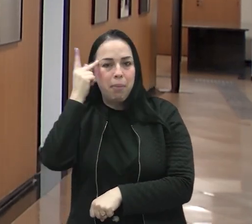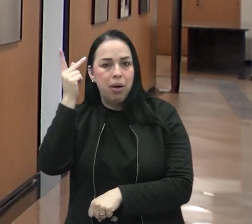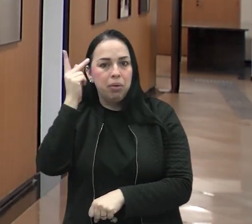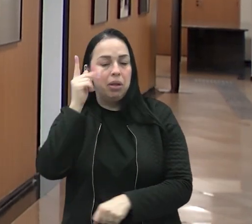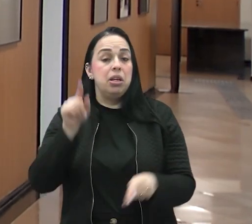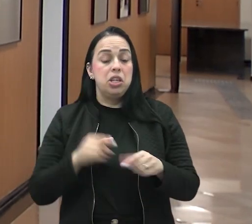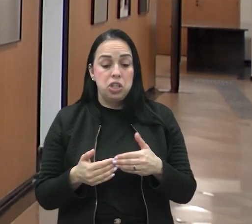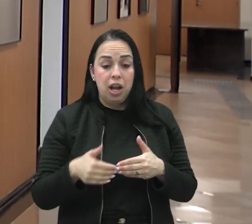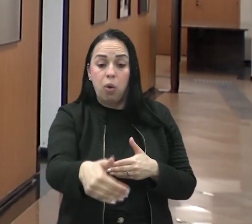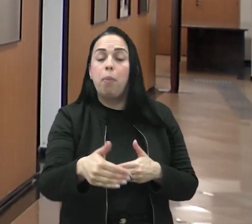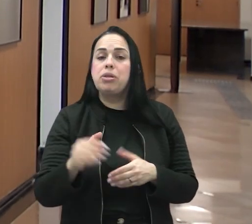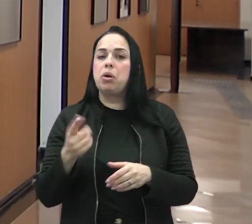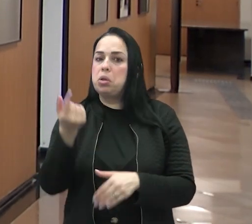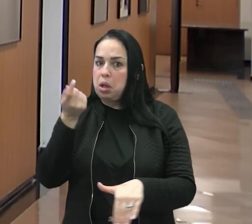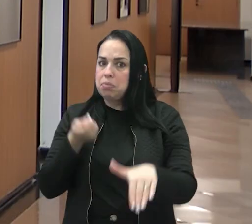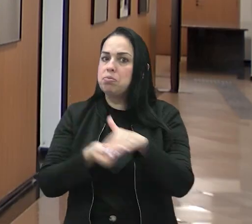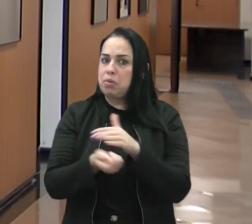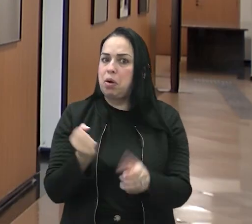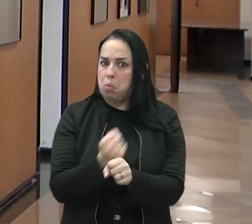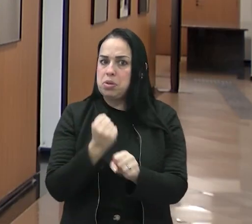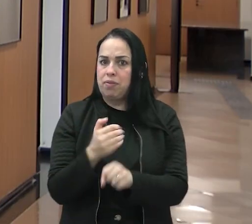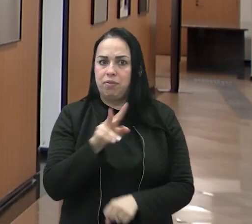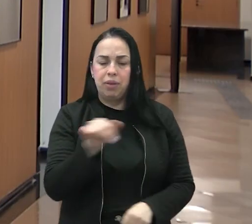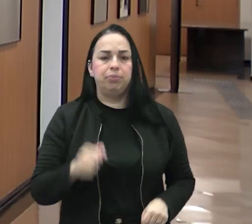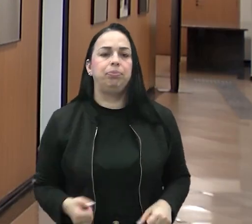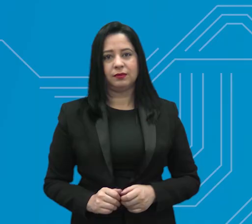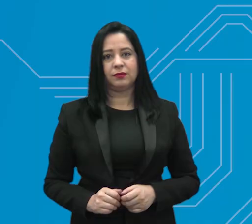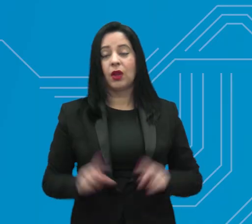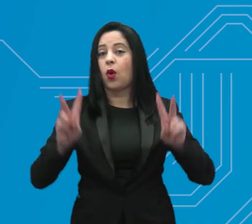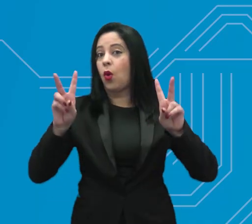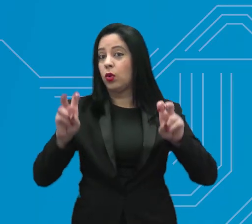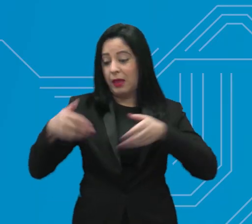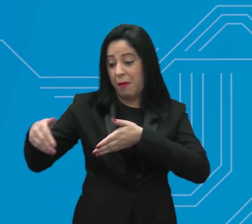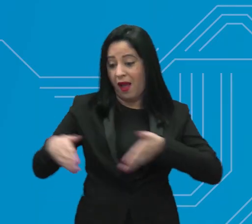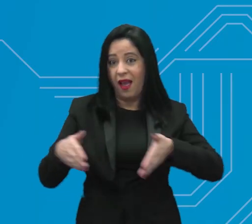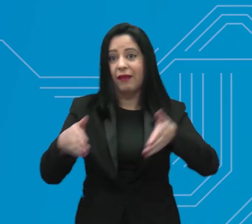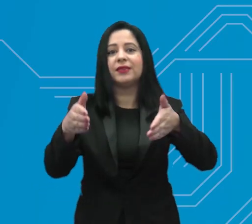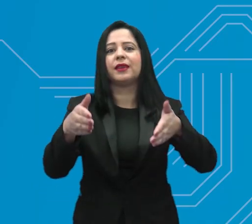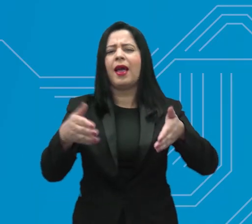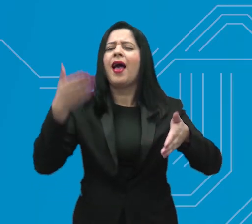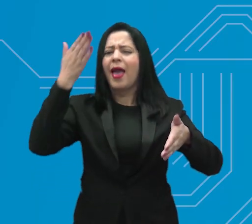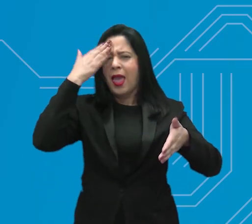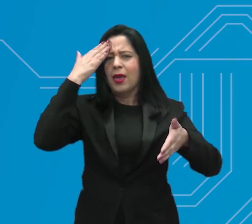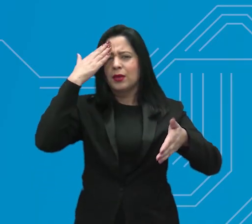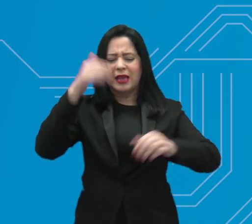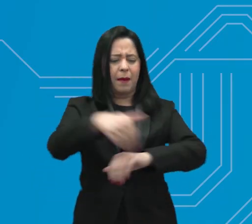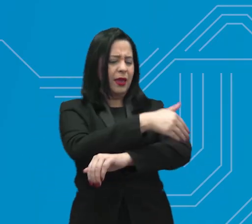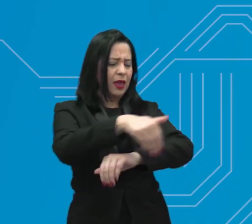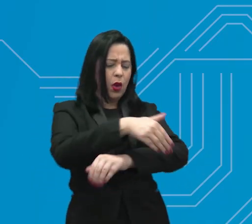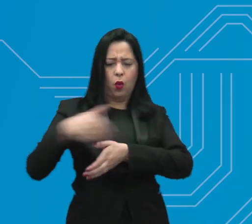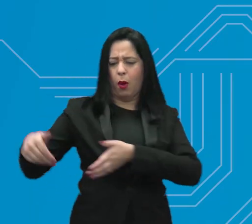já está com o orçamento já previsto para iniciar as obras o quanto antes. E ainda no tema estradas, sabemos que